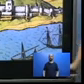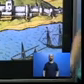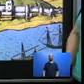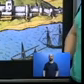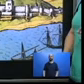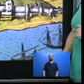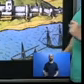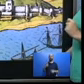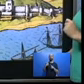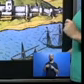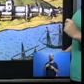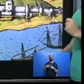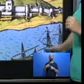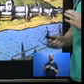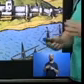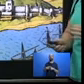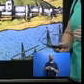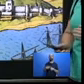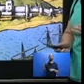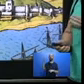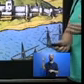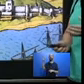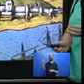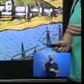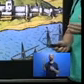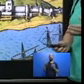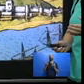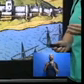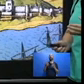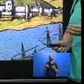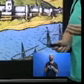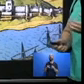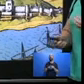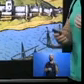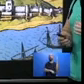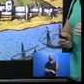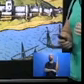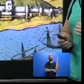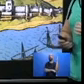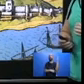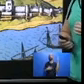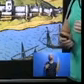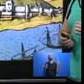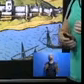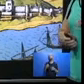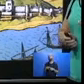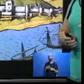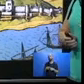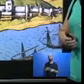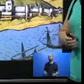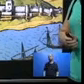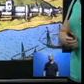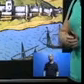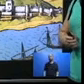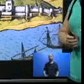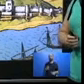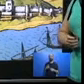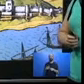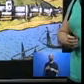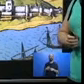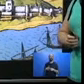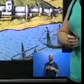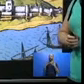Por que os franceses, eles queriam também o pau-brasil? Porque, gente, eles não aceitaram o Tratado